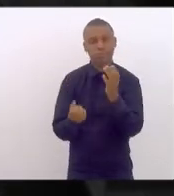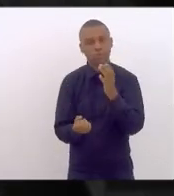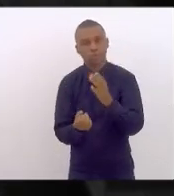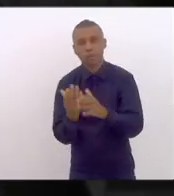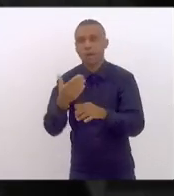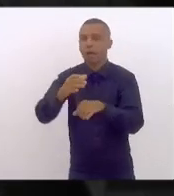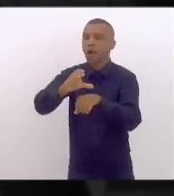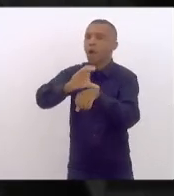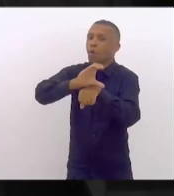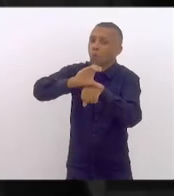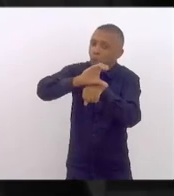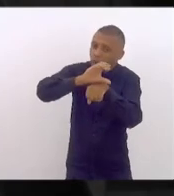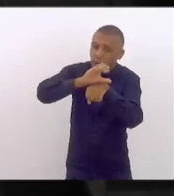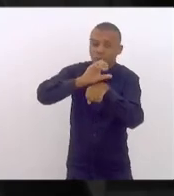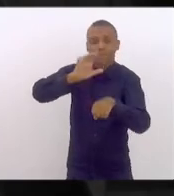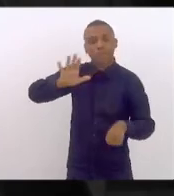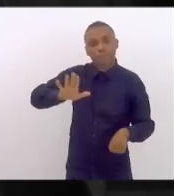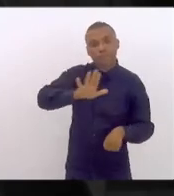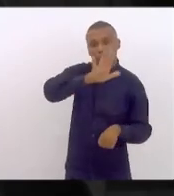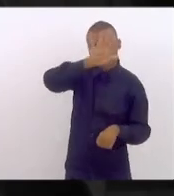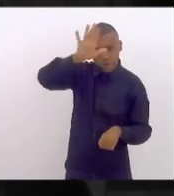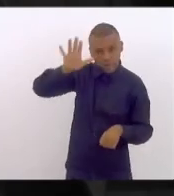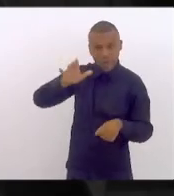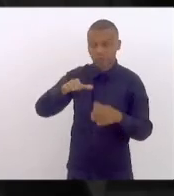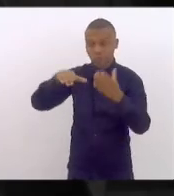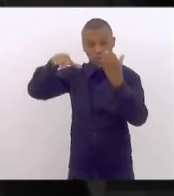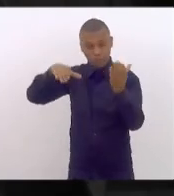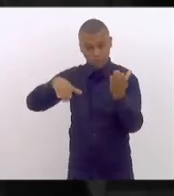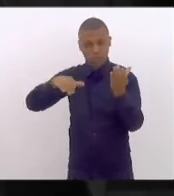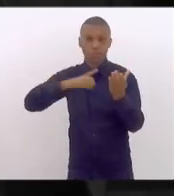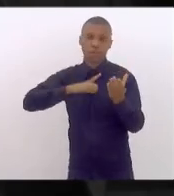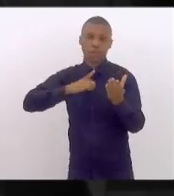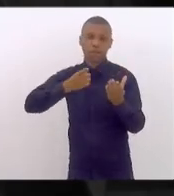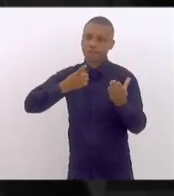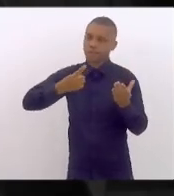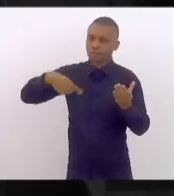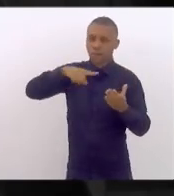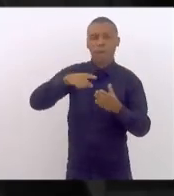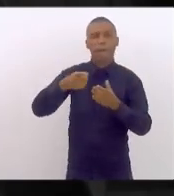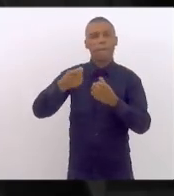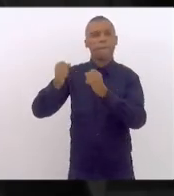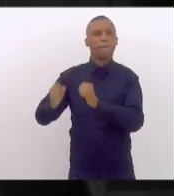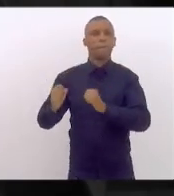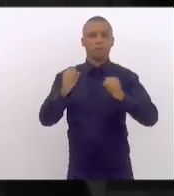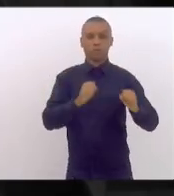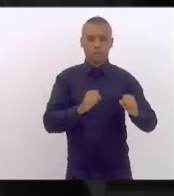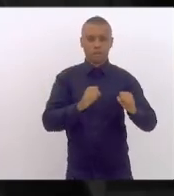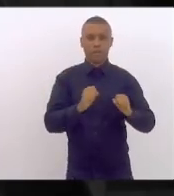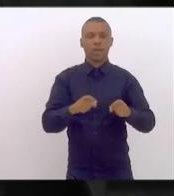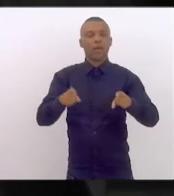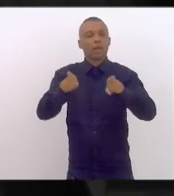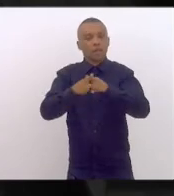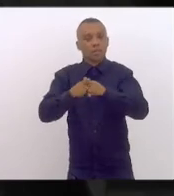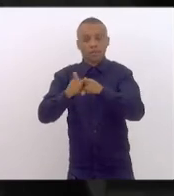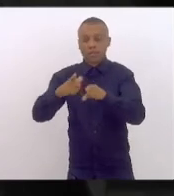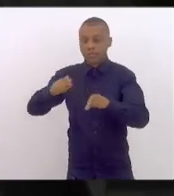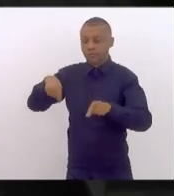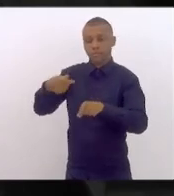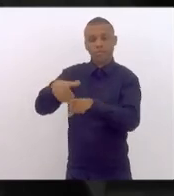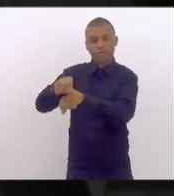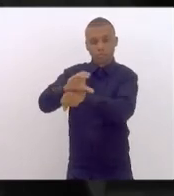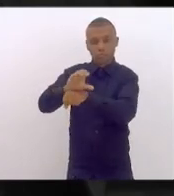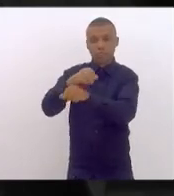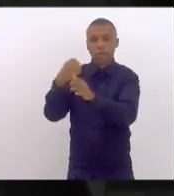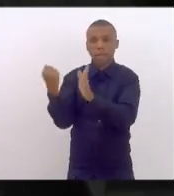congresso um congresso nacional com poderes constituintes originários e a constituição ela é